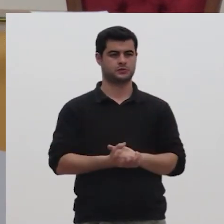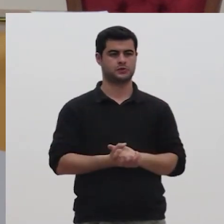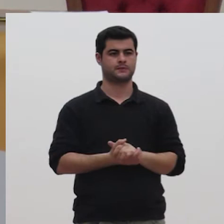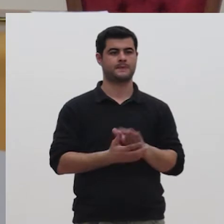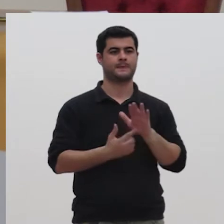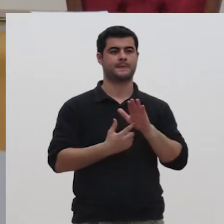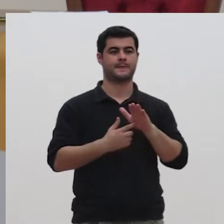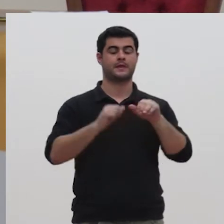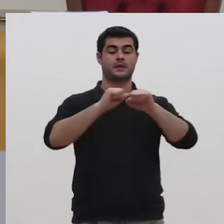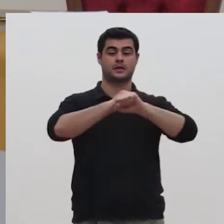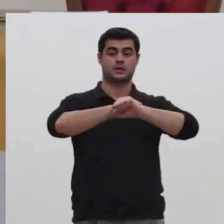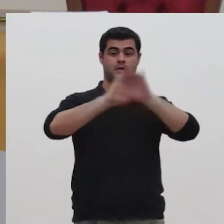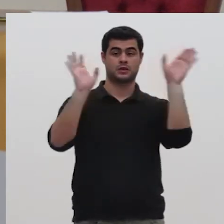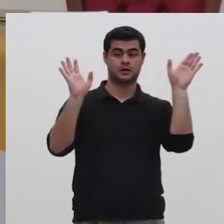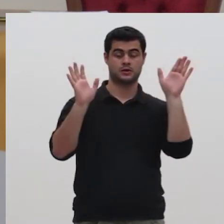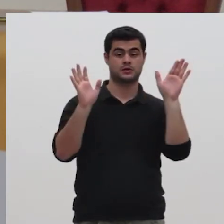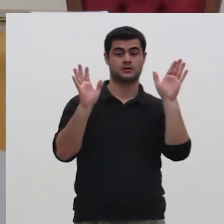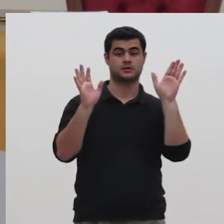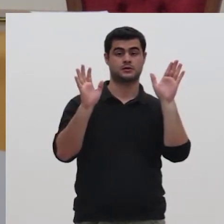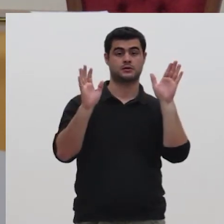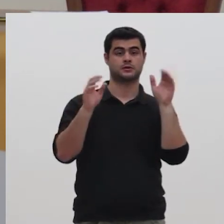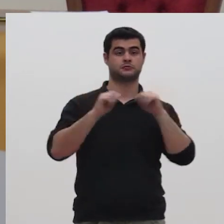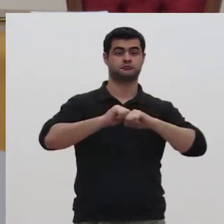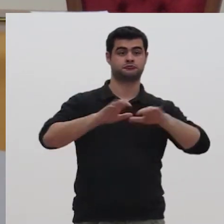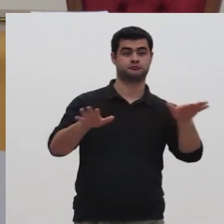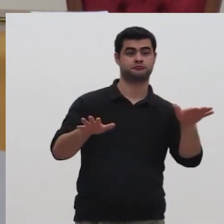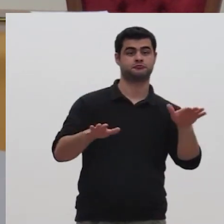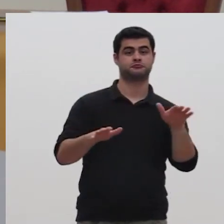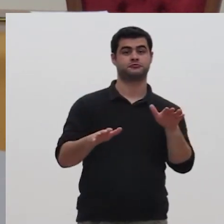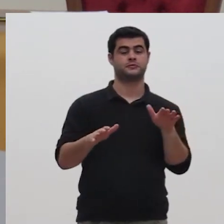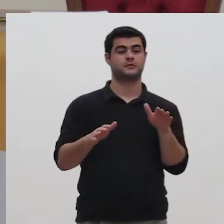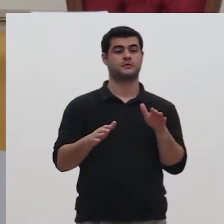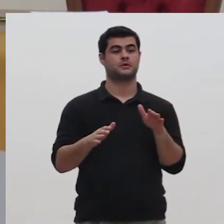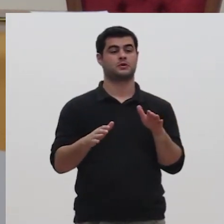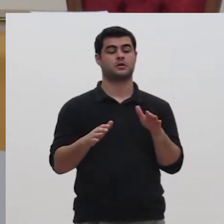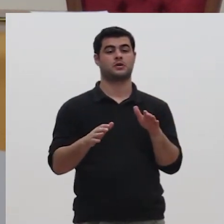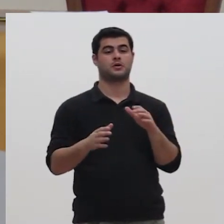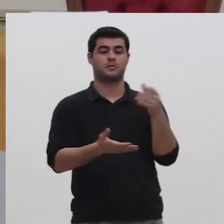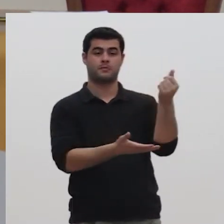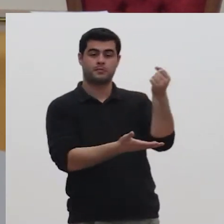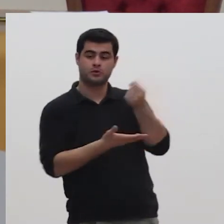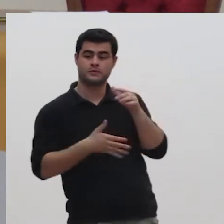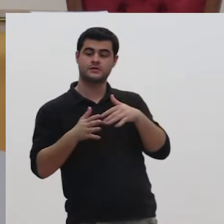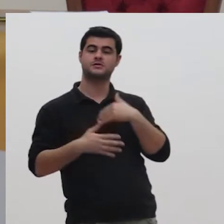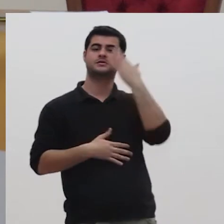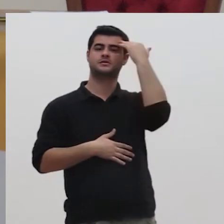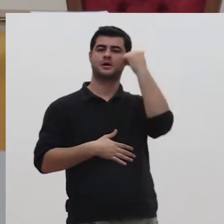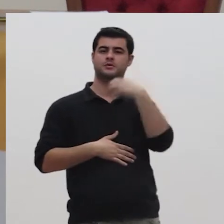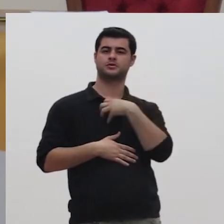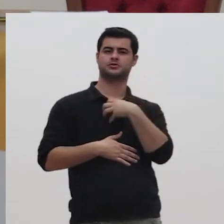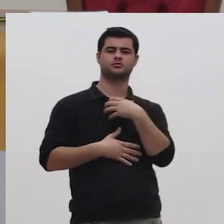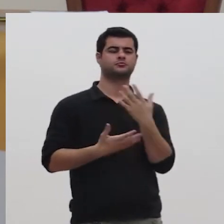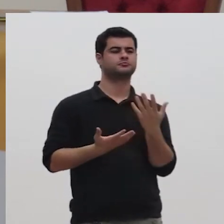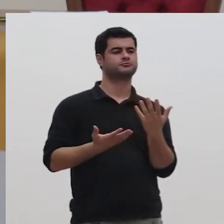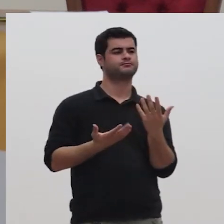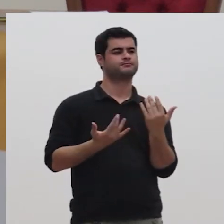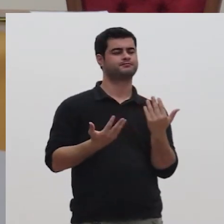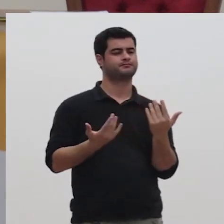na distribuição das bolsas, né? Às vezes os programas têm uma noção muito